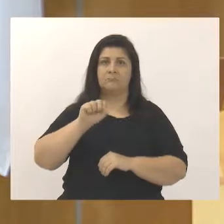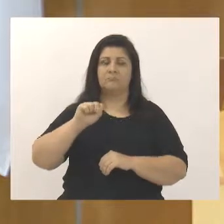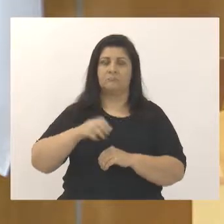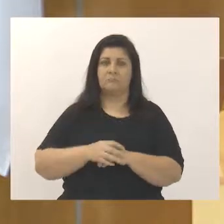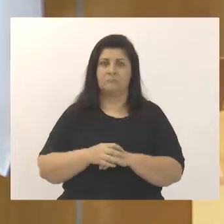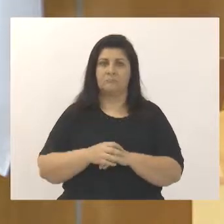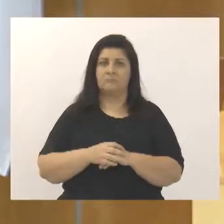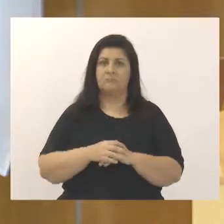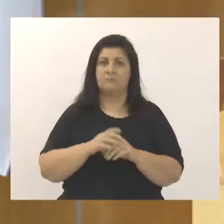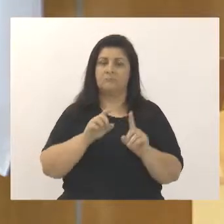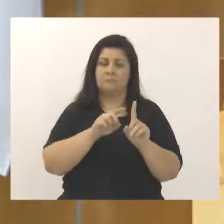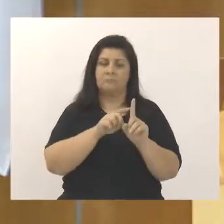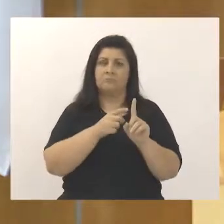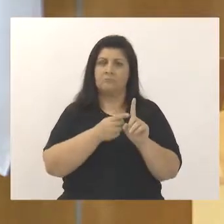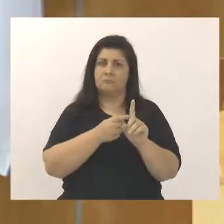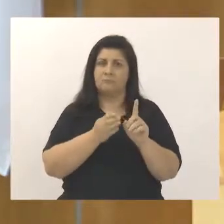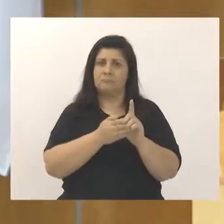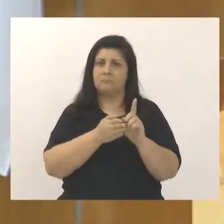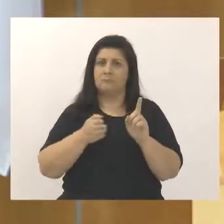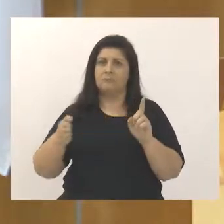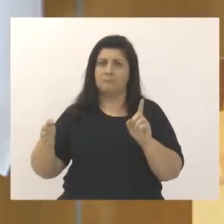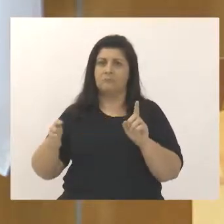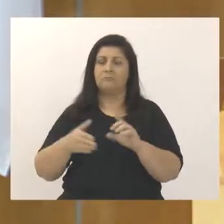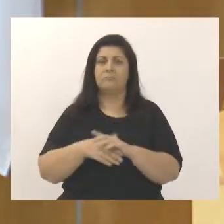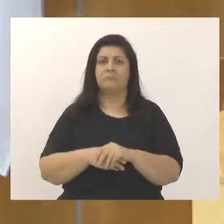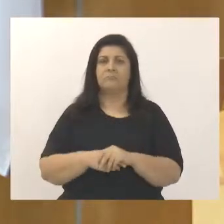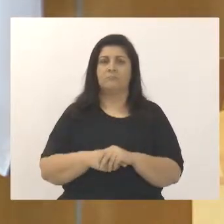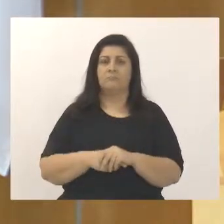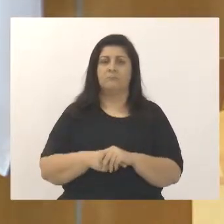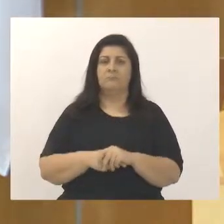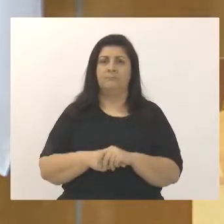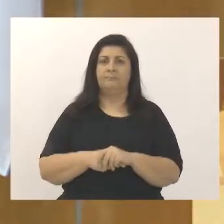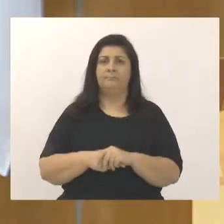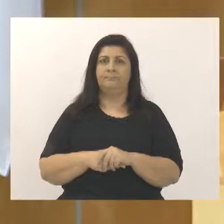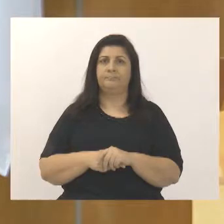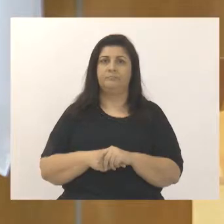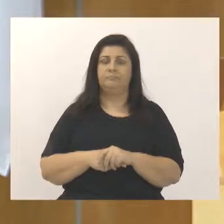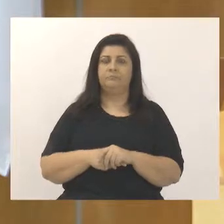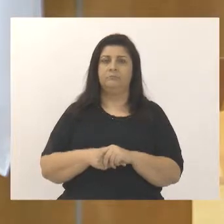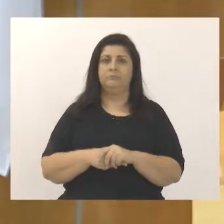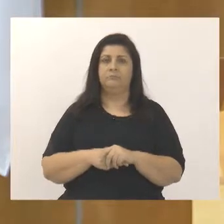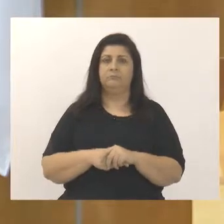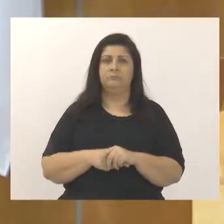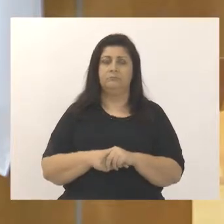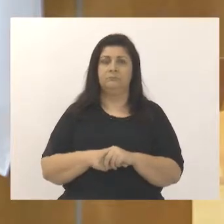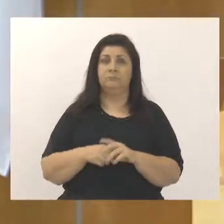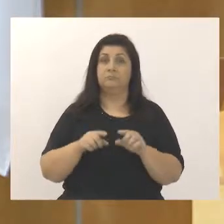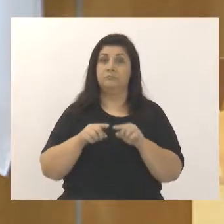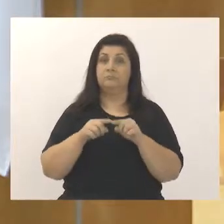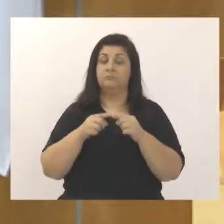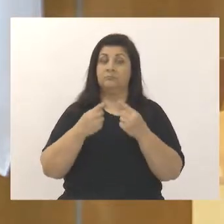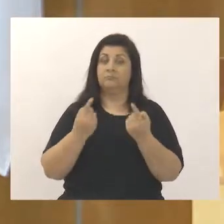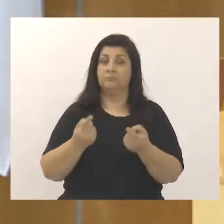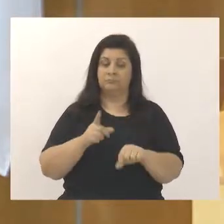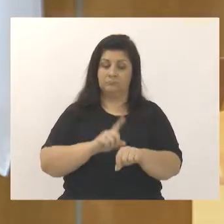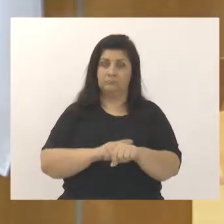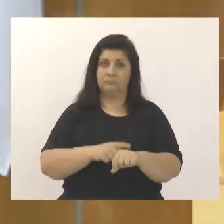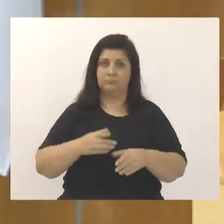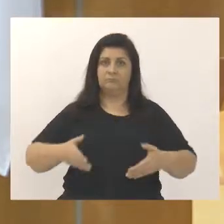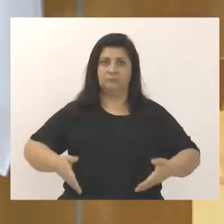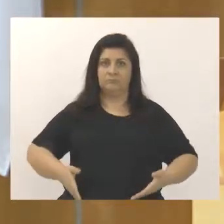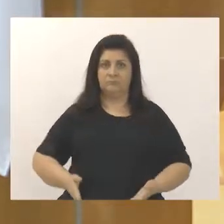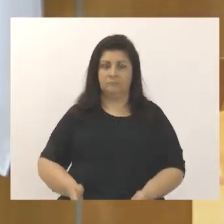o período de gestão das grávidas, né? Das grávidas. Mas durante o período de